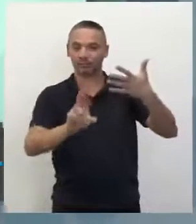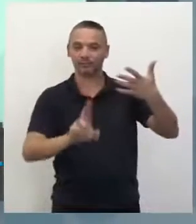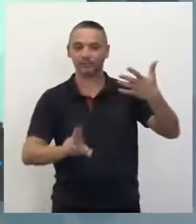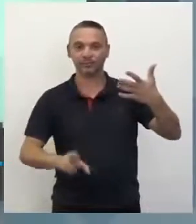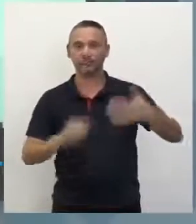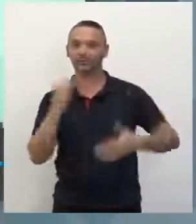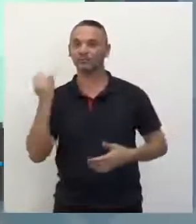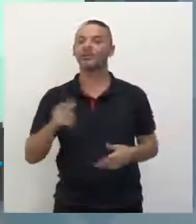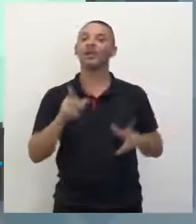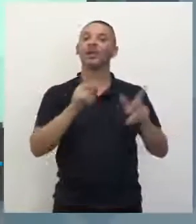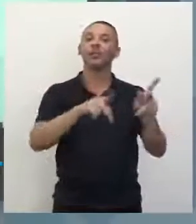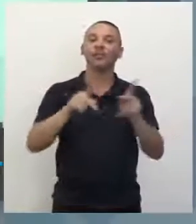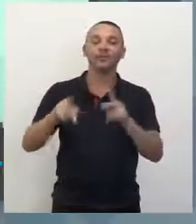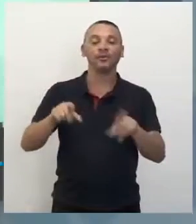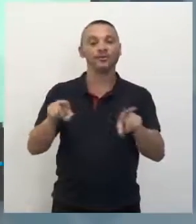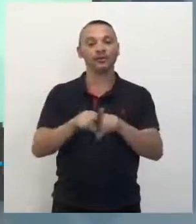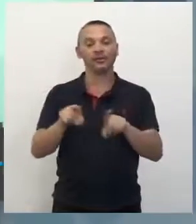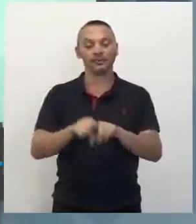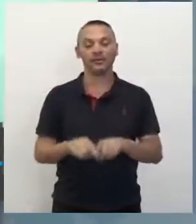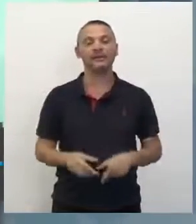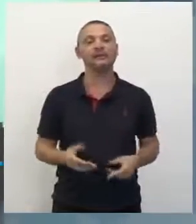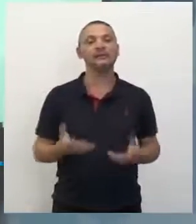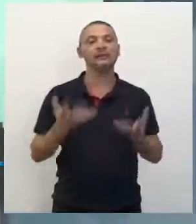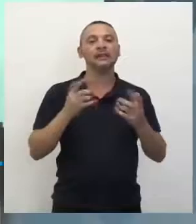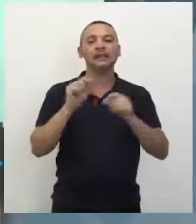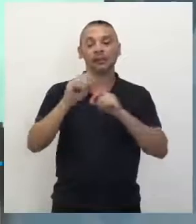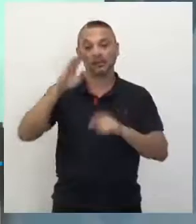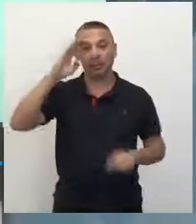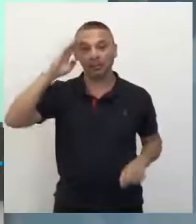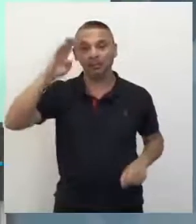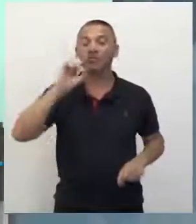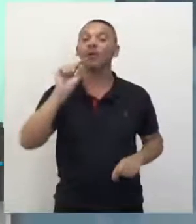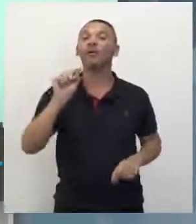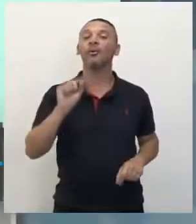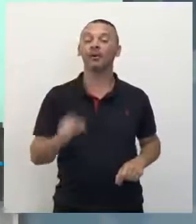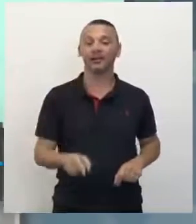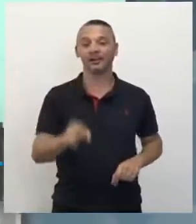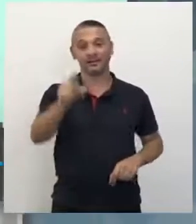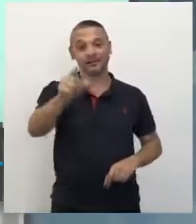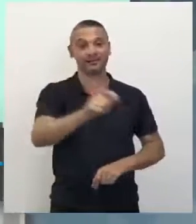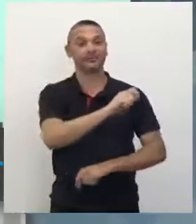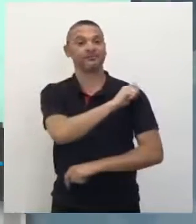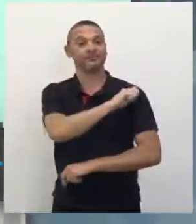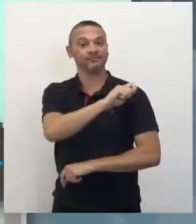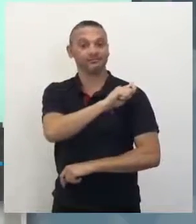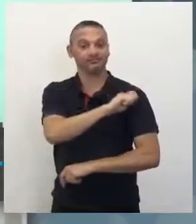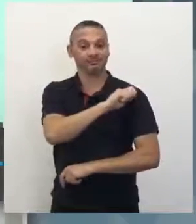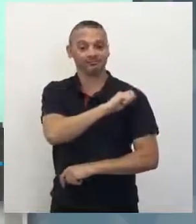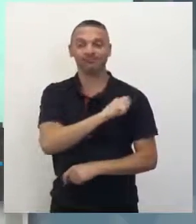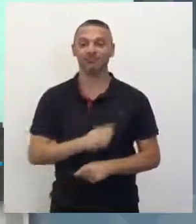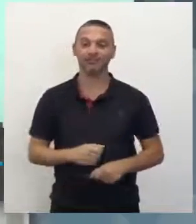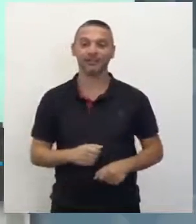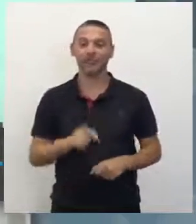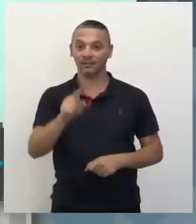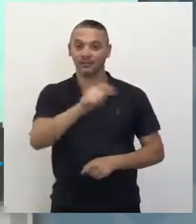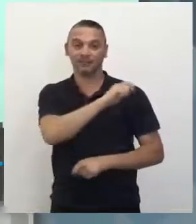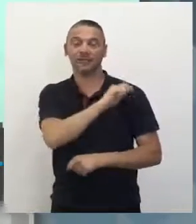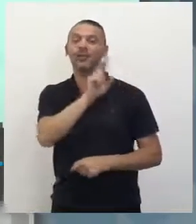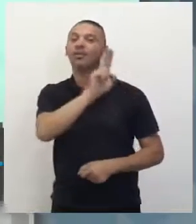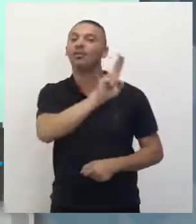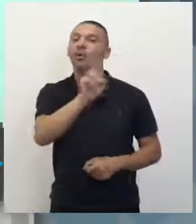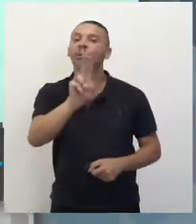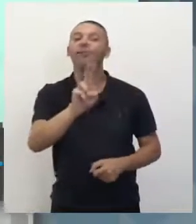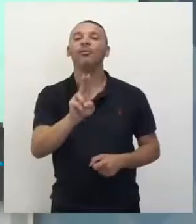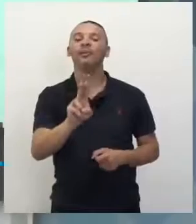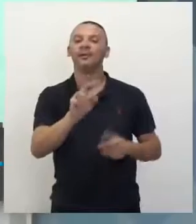colega professor. Mas é claro que a gente sempre vai dar preferência aos estudantes. Então, sempre que der, coloque aí o nomezinho do